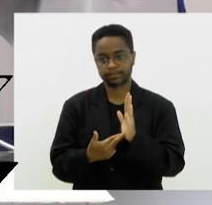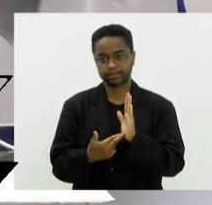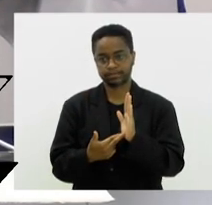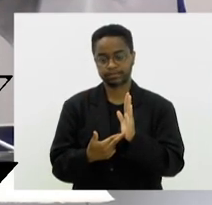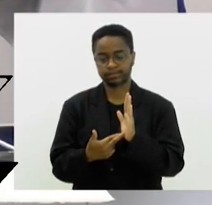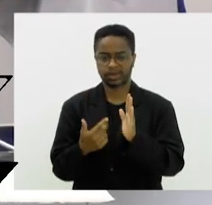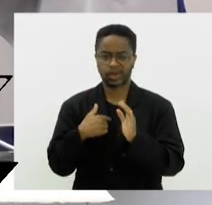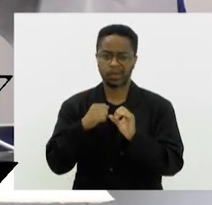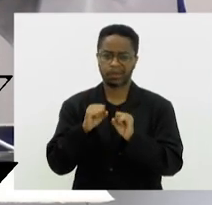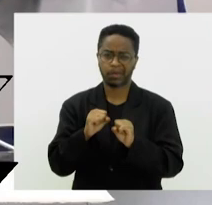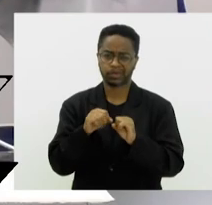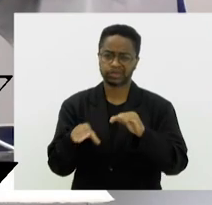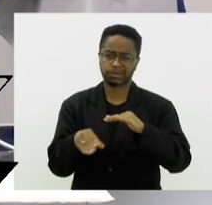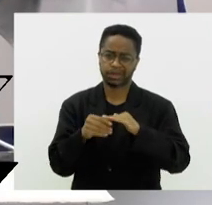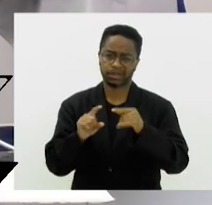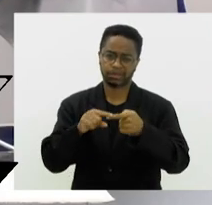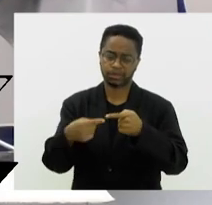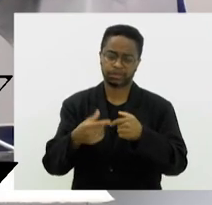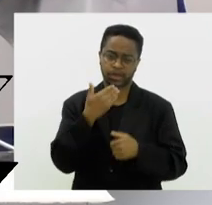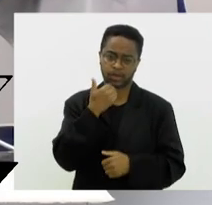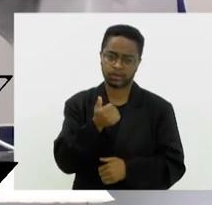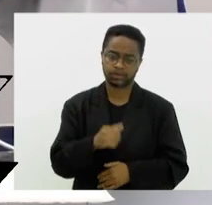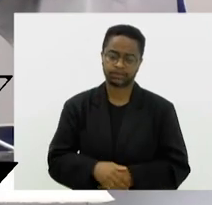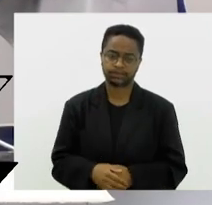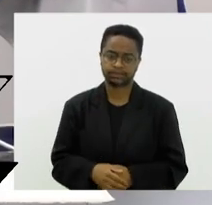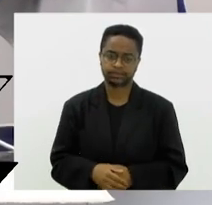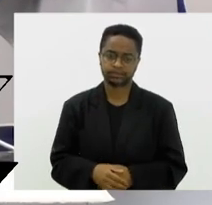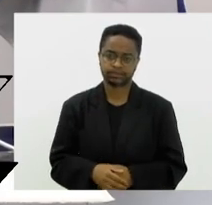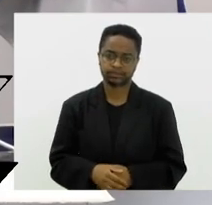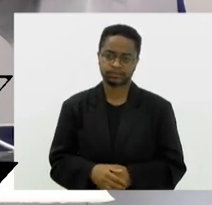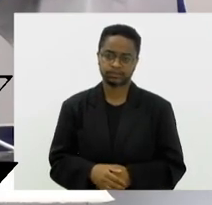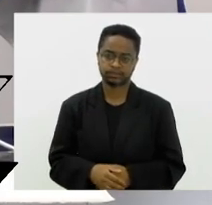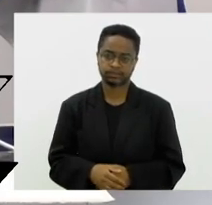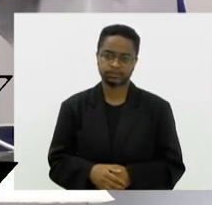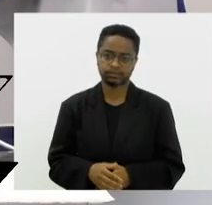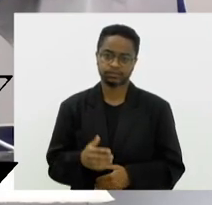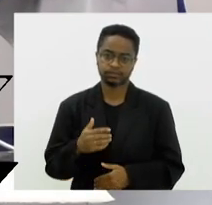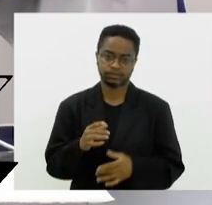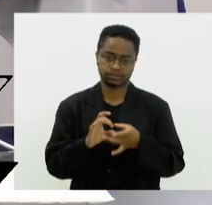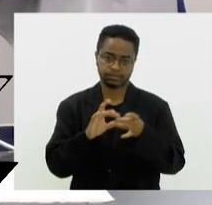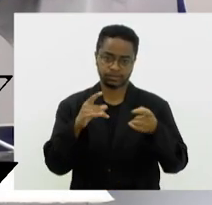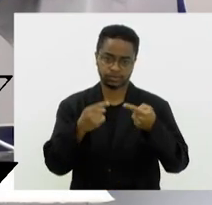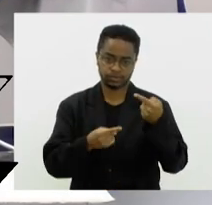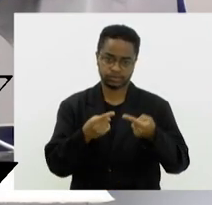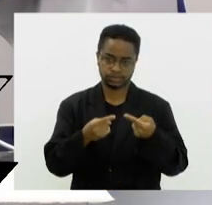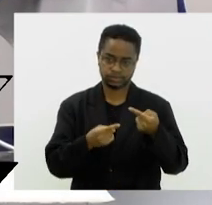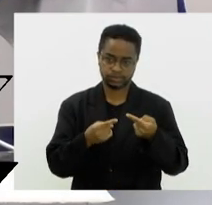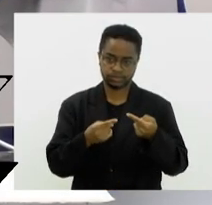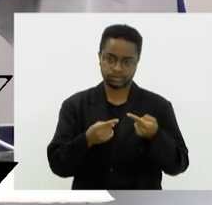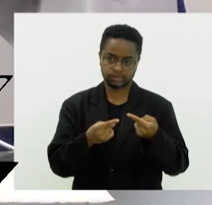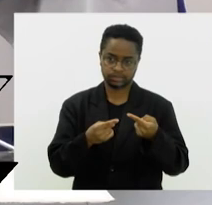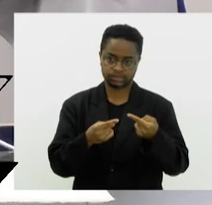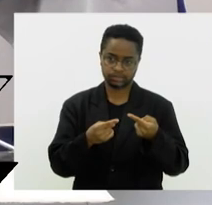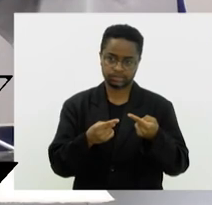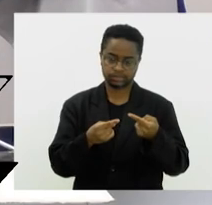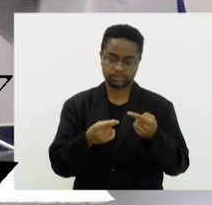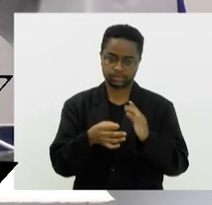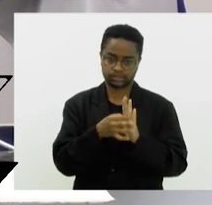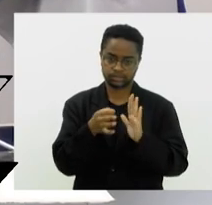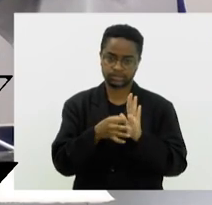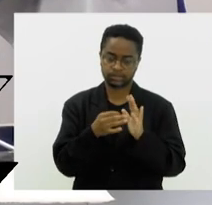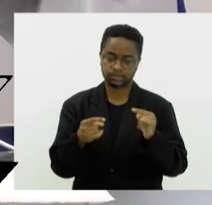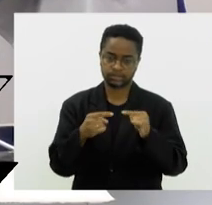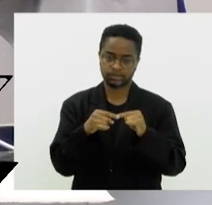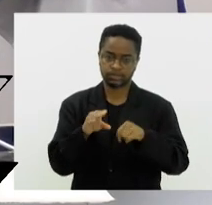Eu posso fazer por emenda ao plenário depois. Então, vou botar em discussão. parecer pela concessionária